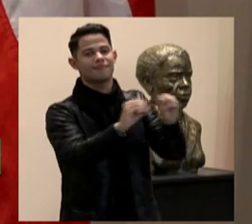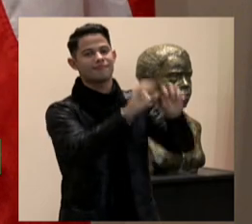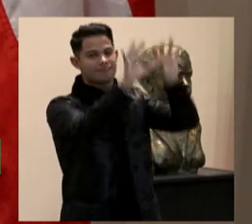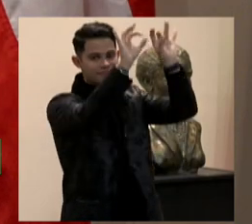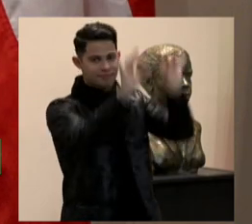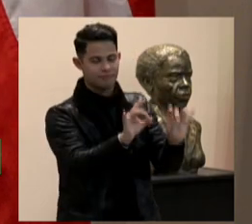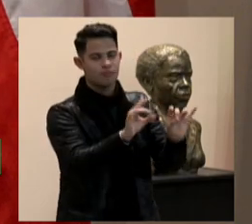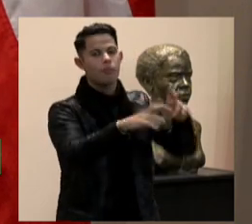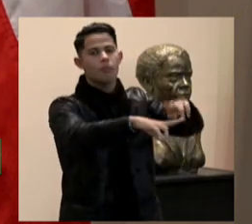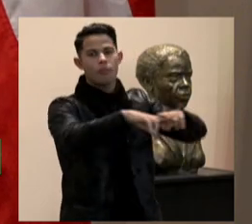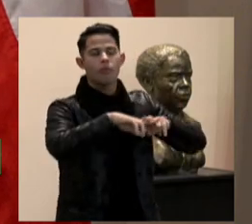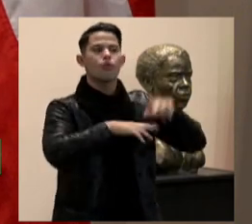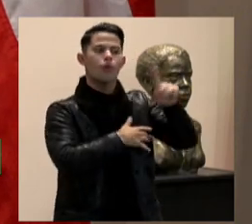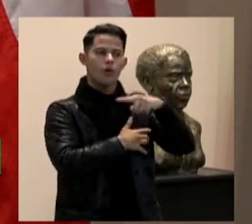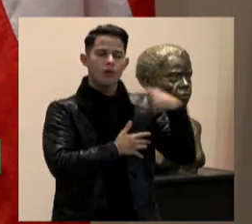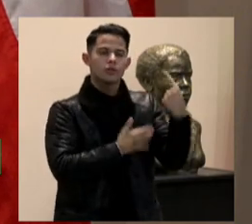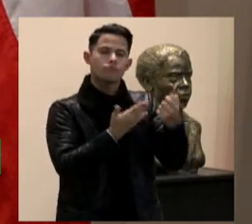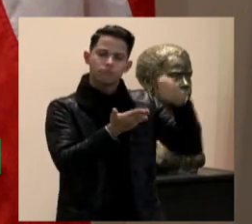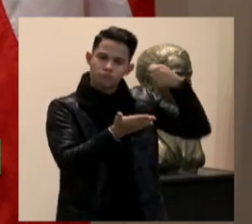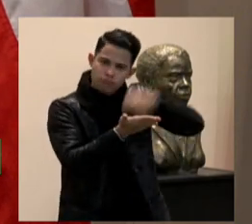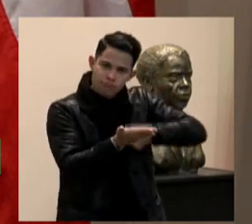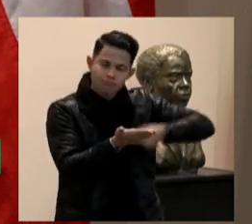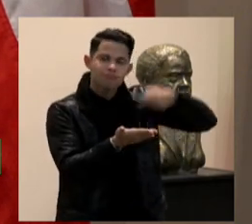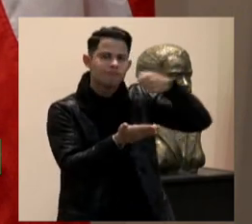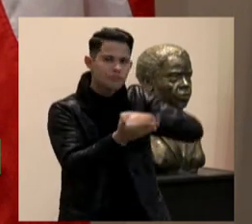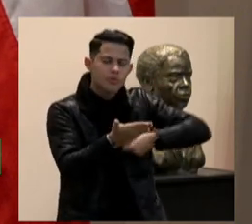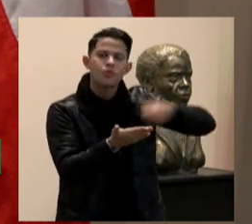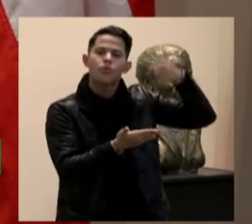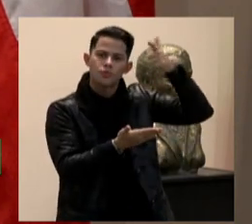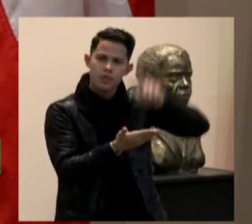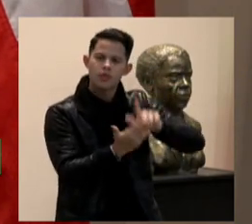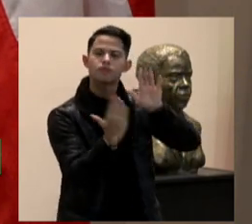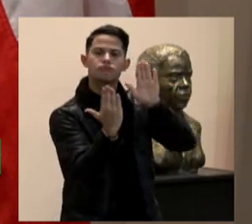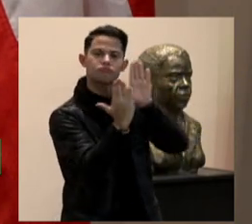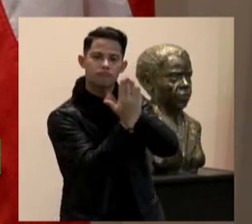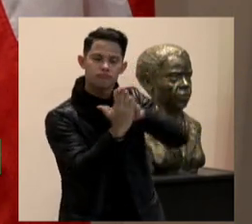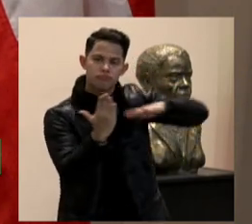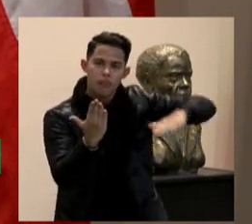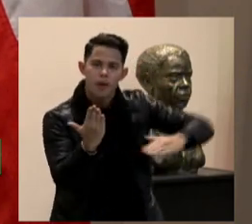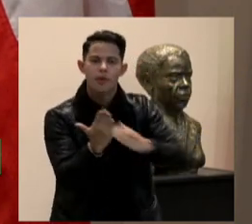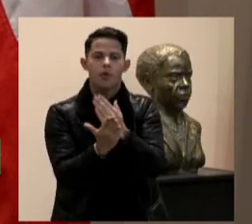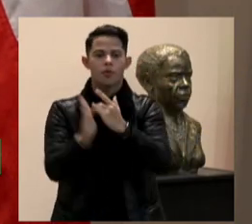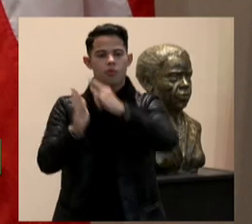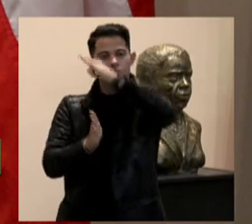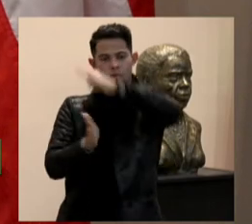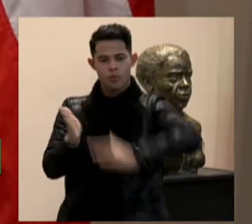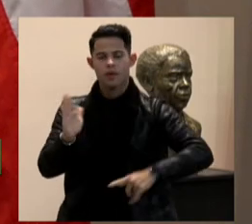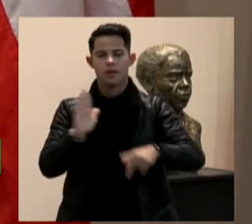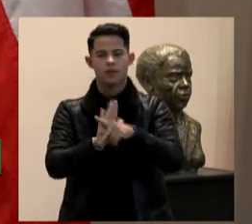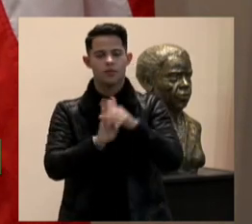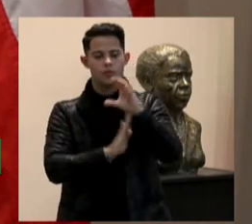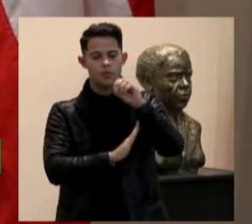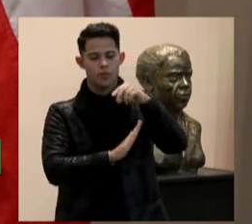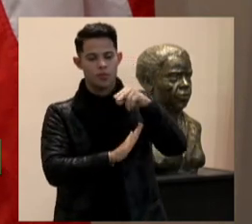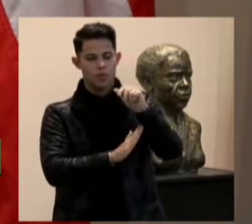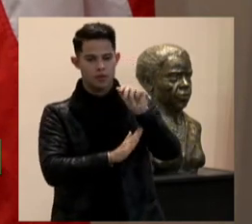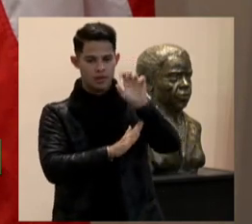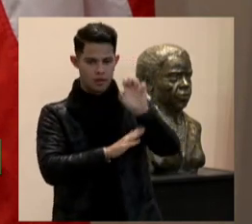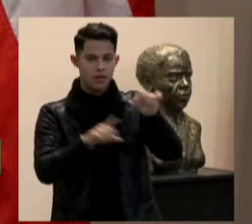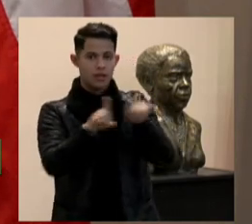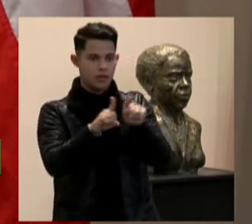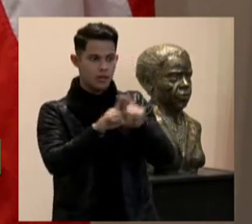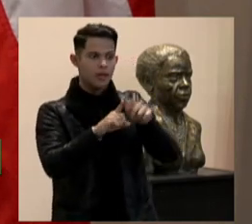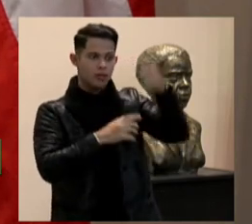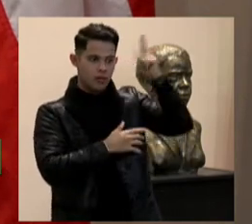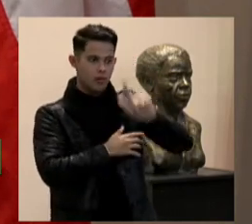das brigas que a gente conseguiu, acho que, avançar no documento da CONAI e conseguiu também no PL, eu já